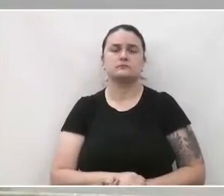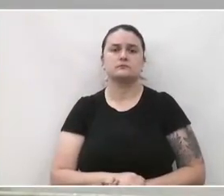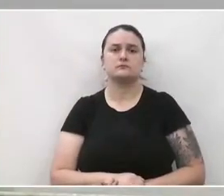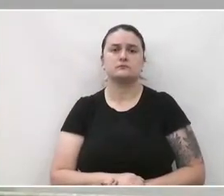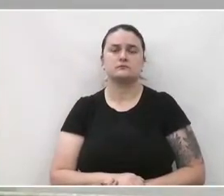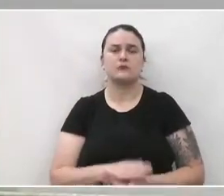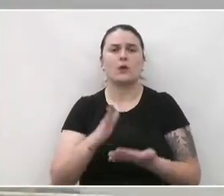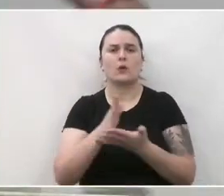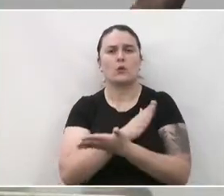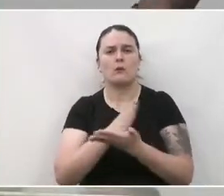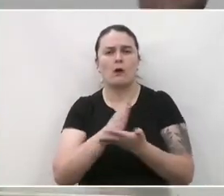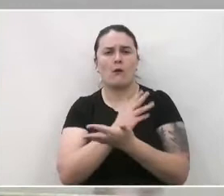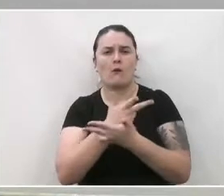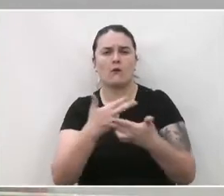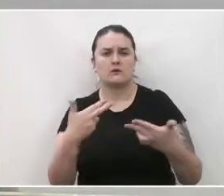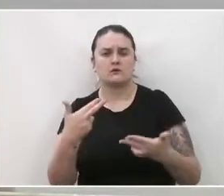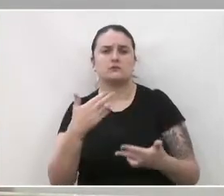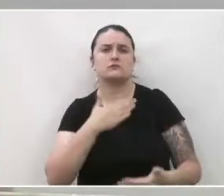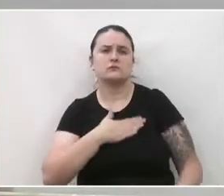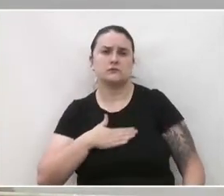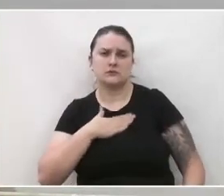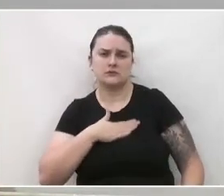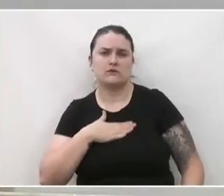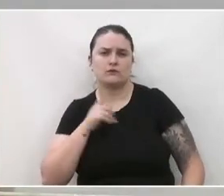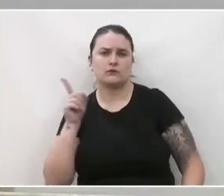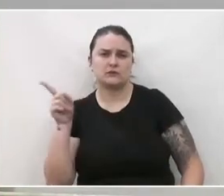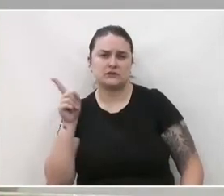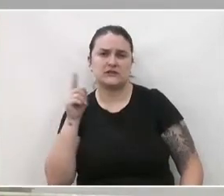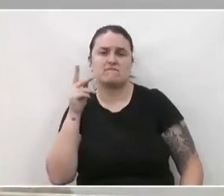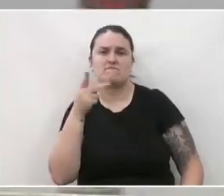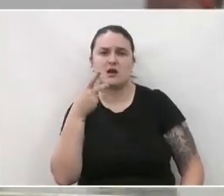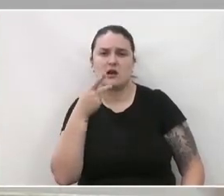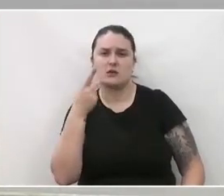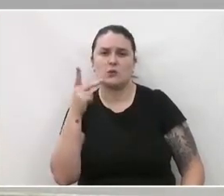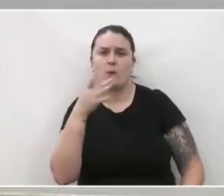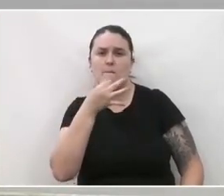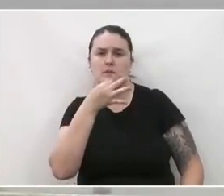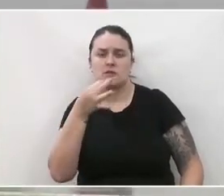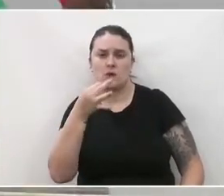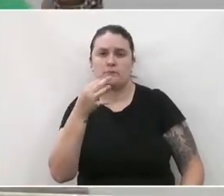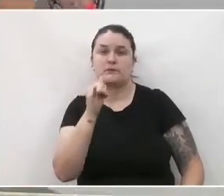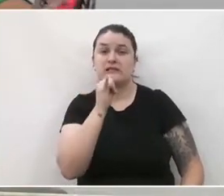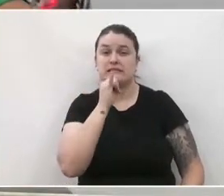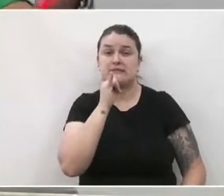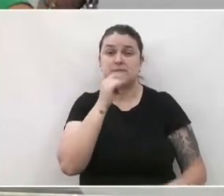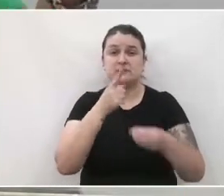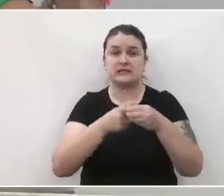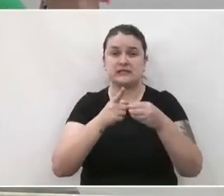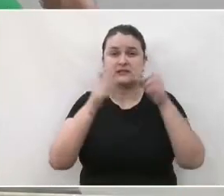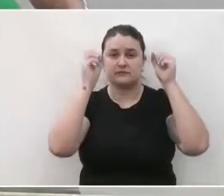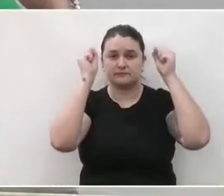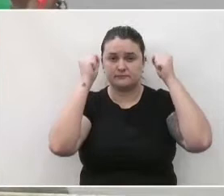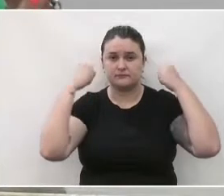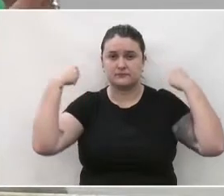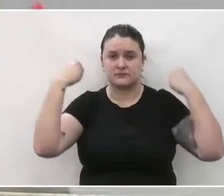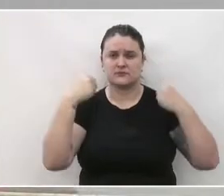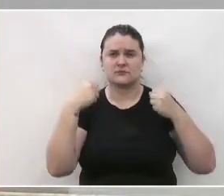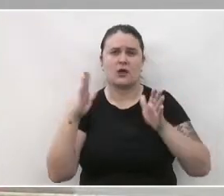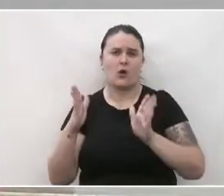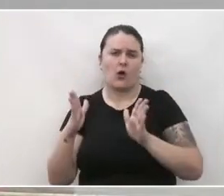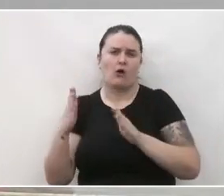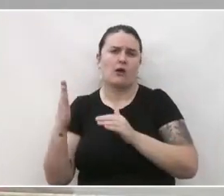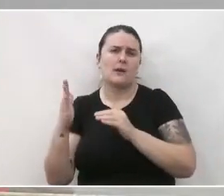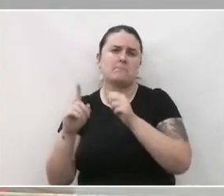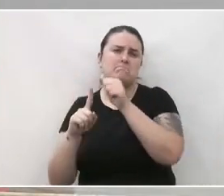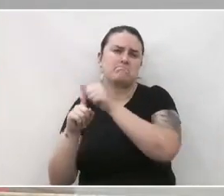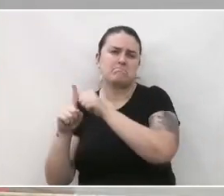Algumas coisas que eu gostaria que você fizesse seu apontamento. Chapecó é um exemplo de agora, nos últimos